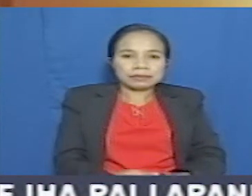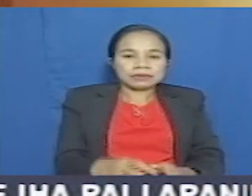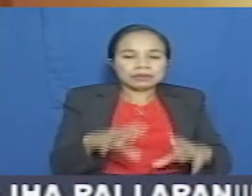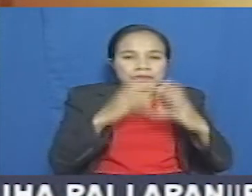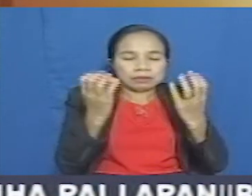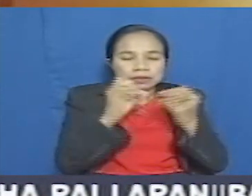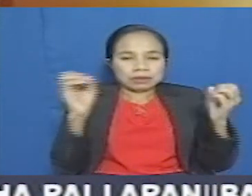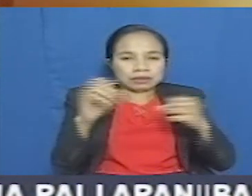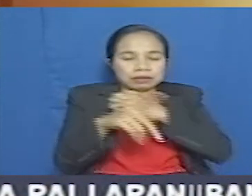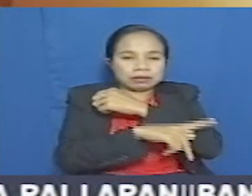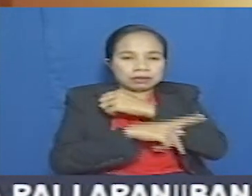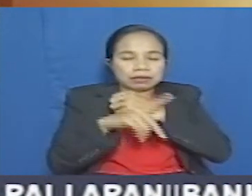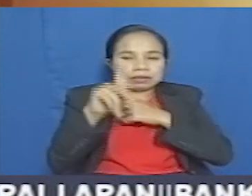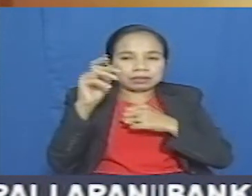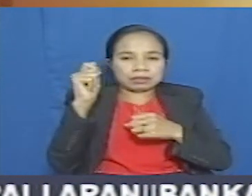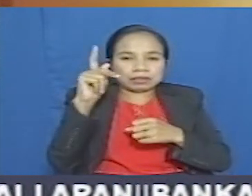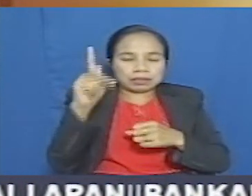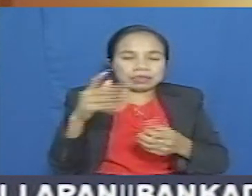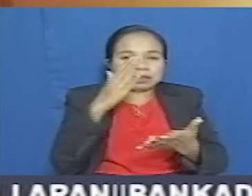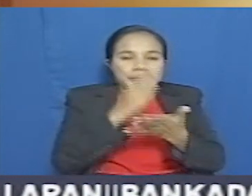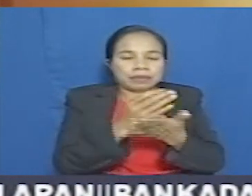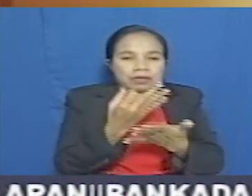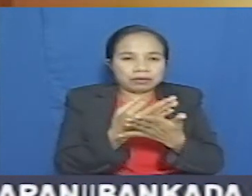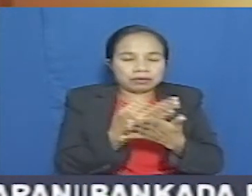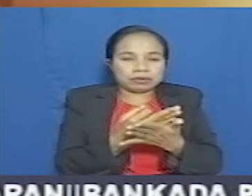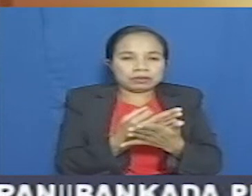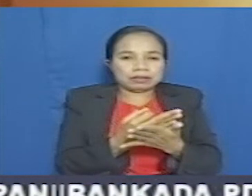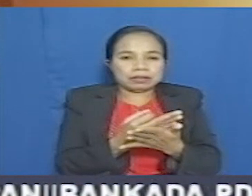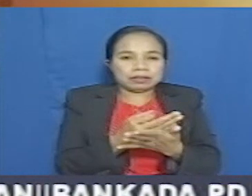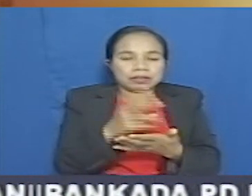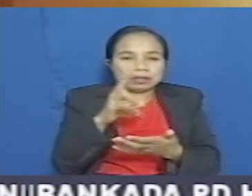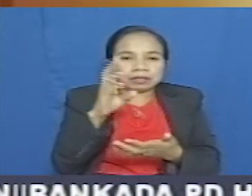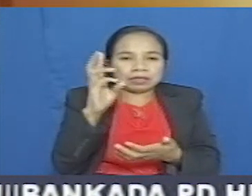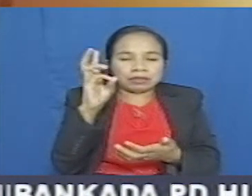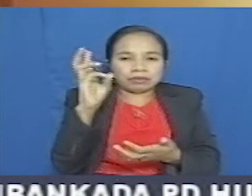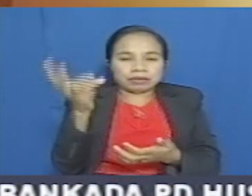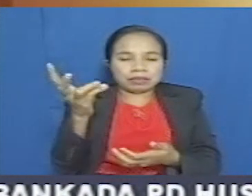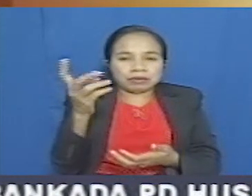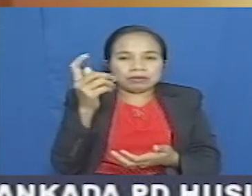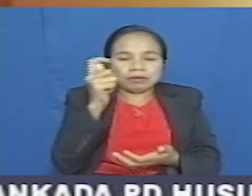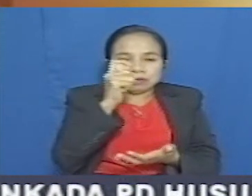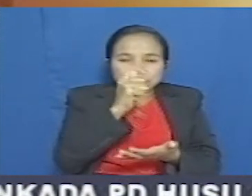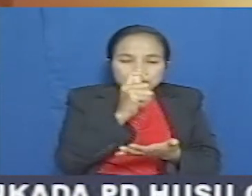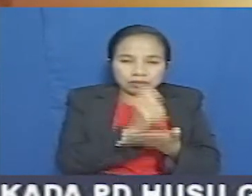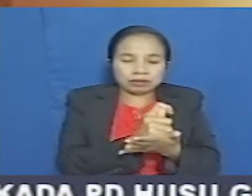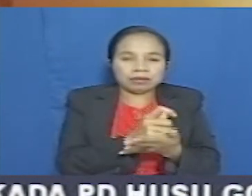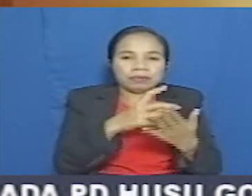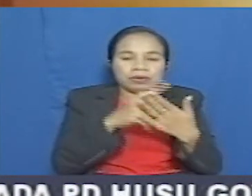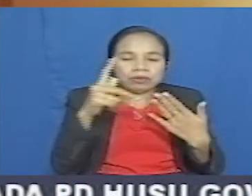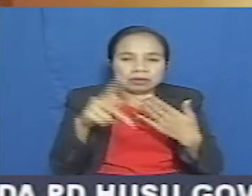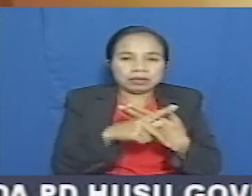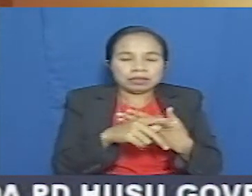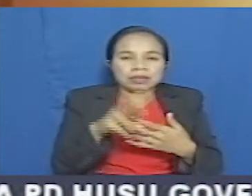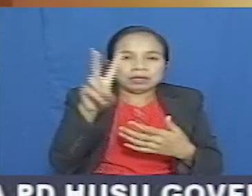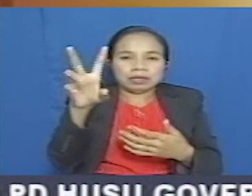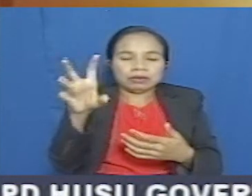Comissão Anticorrupção que aconselha trava hoje no Estado de Rio nem nulo restem de Rússia programa, cesta básica. Nomos hoje em Rio Natos,